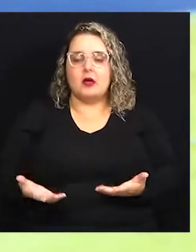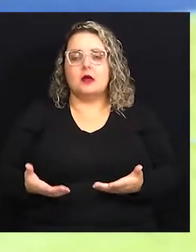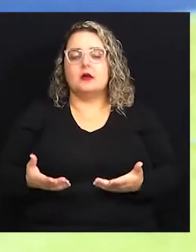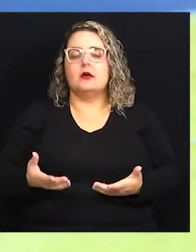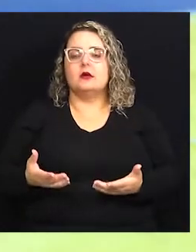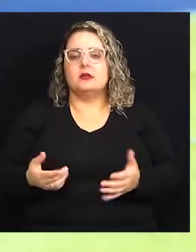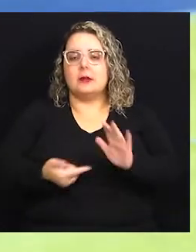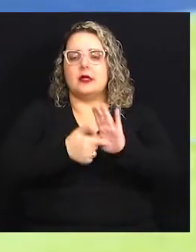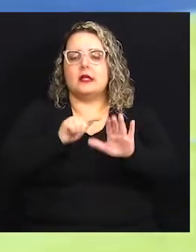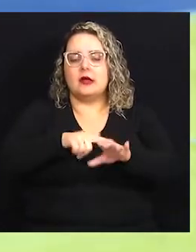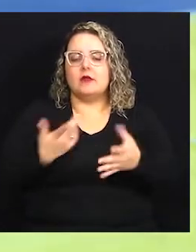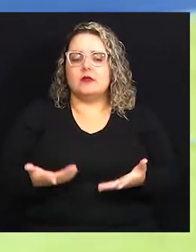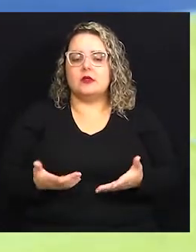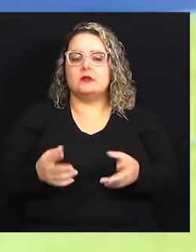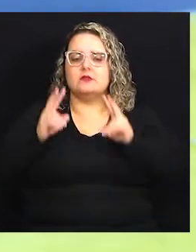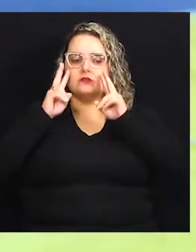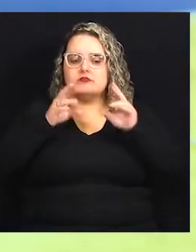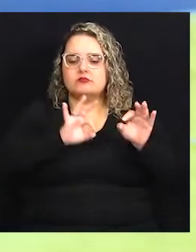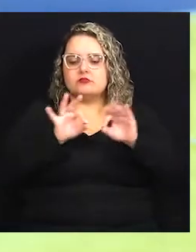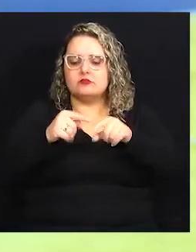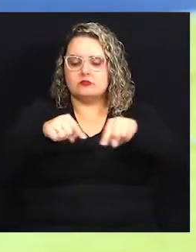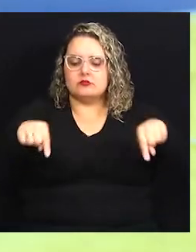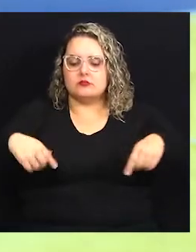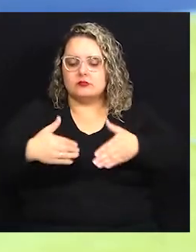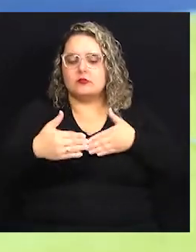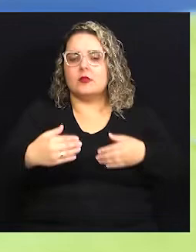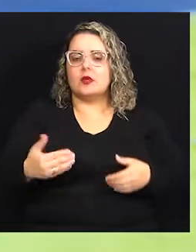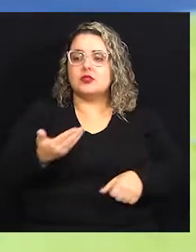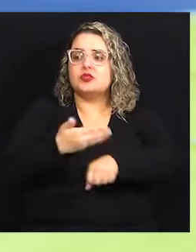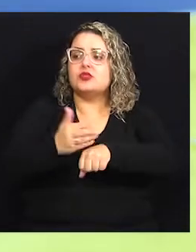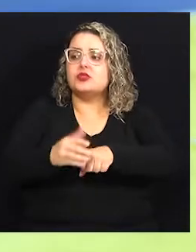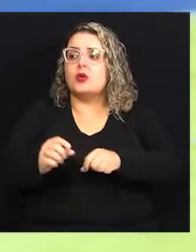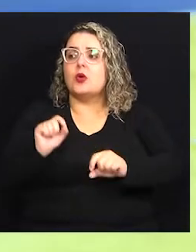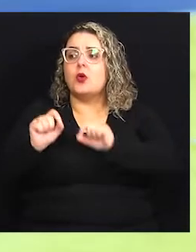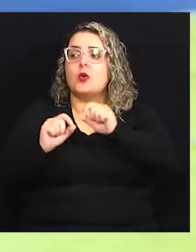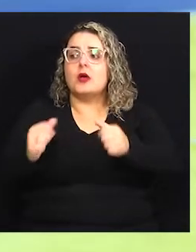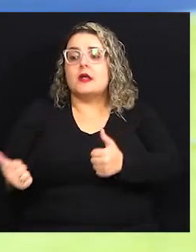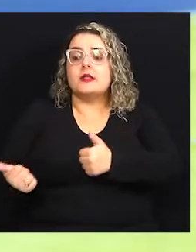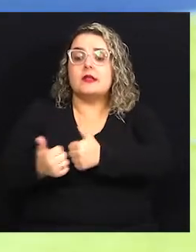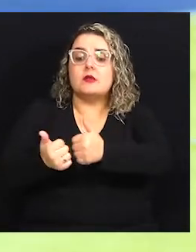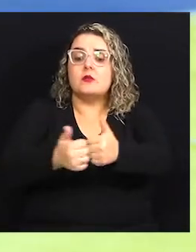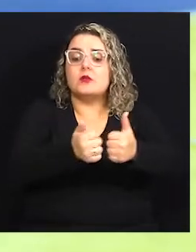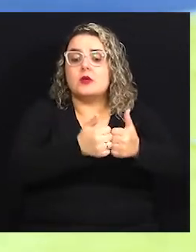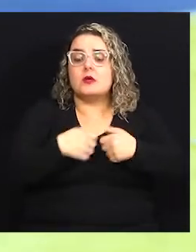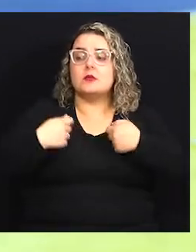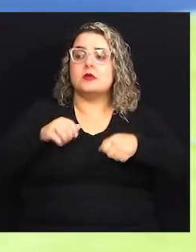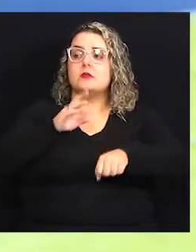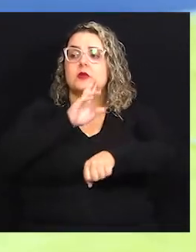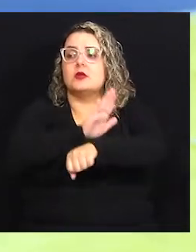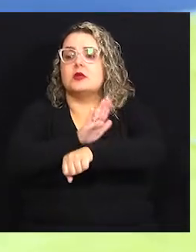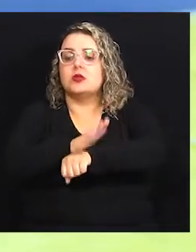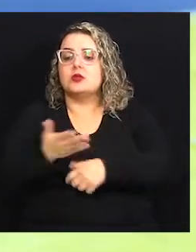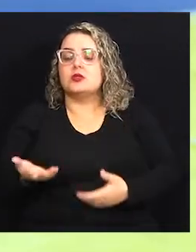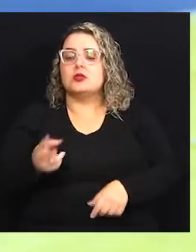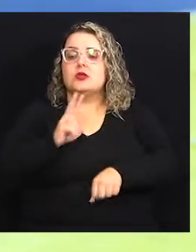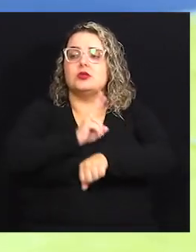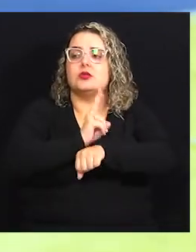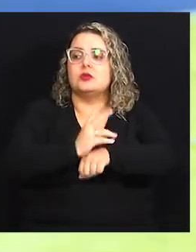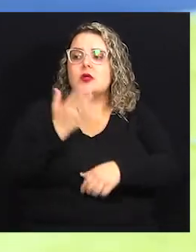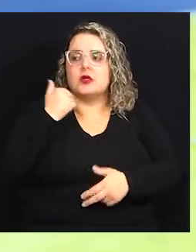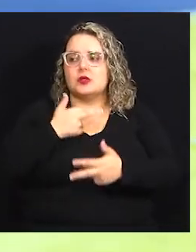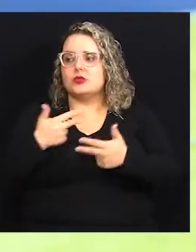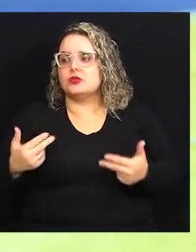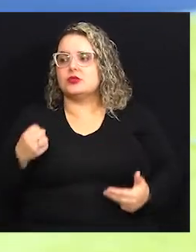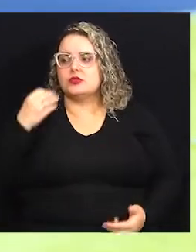nos acompanhando vê dentro de quadra, vê questão de treinamento. Boa. O que tem em volta que você precisa cuidar? É questão de alimentação,